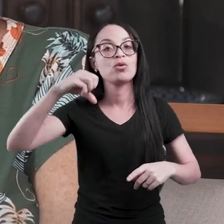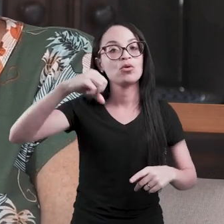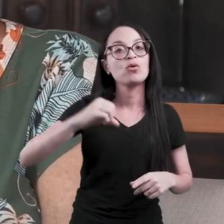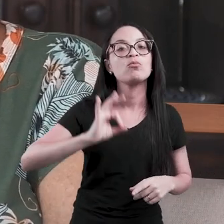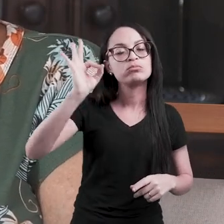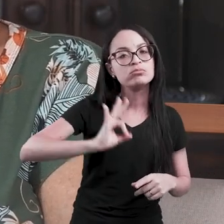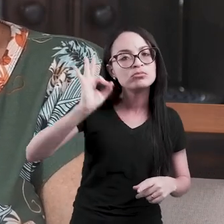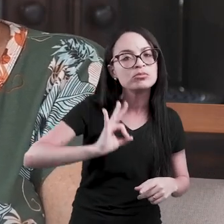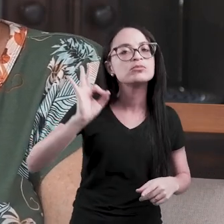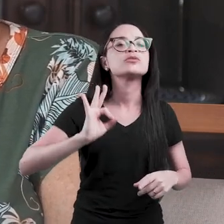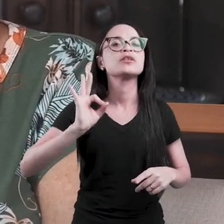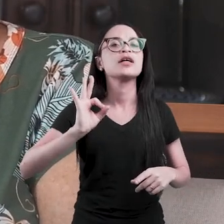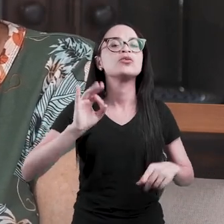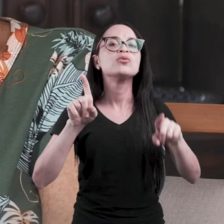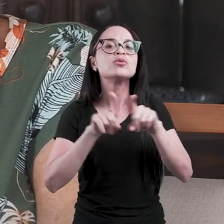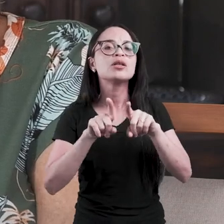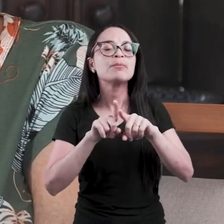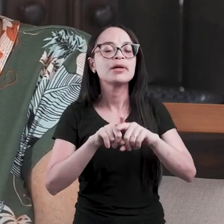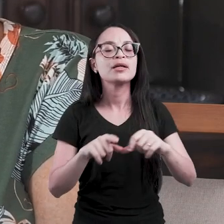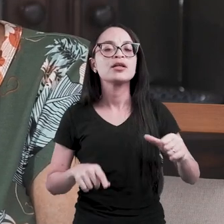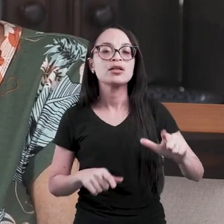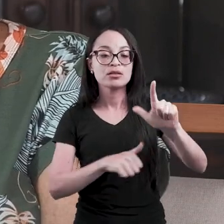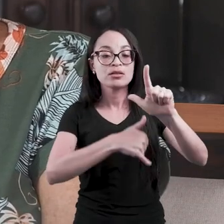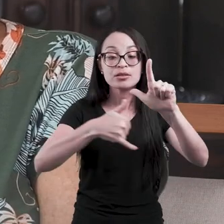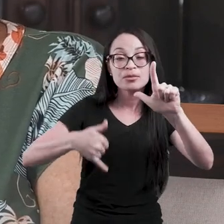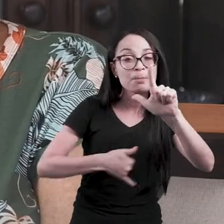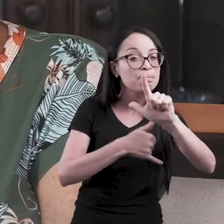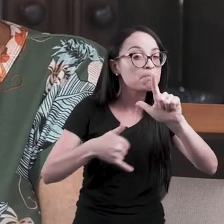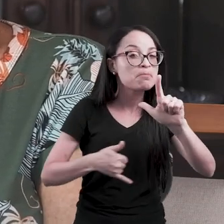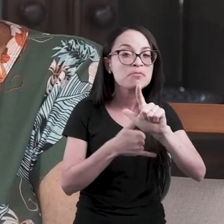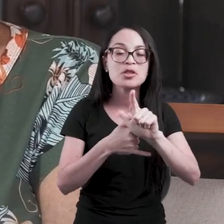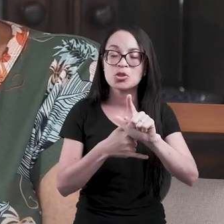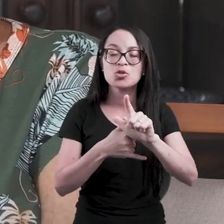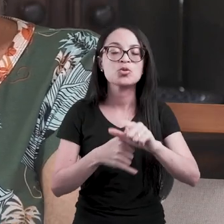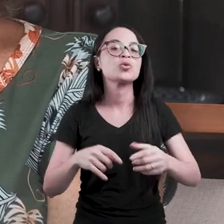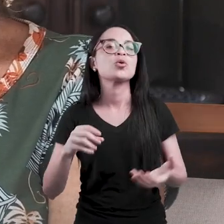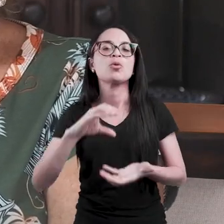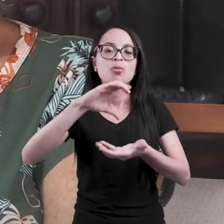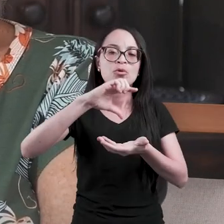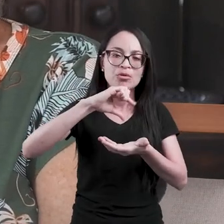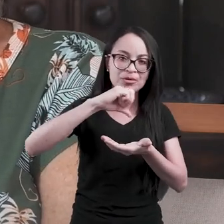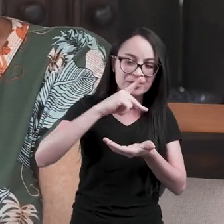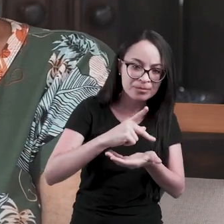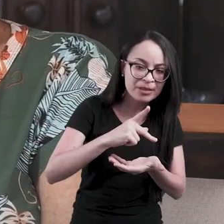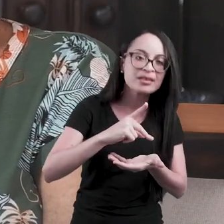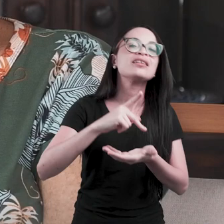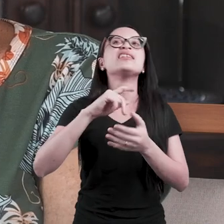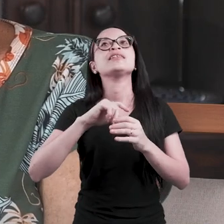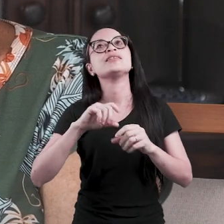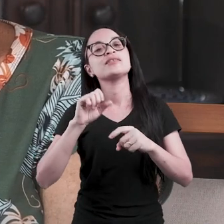9% de proteínas e tem óleos, lipídios, então ele tem muito fósforo, tem cálcio,